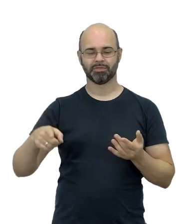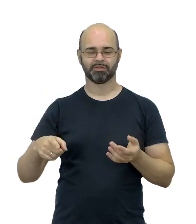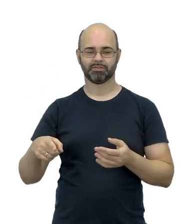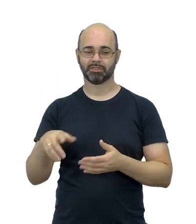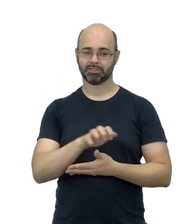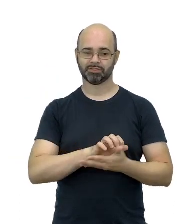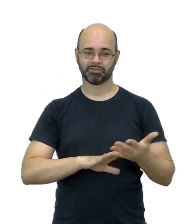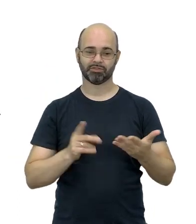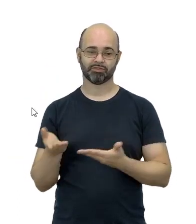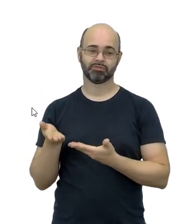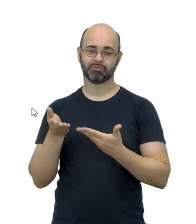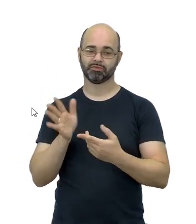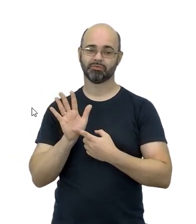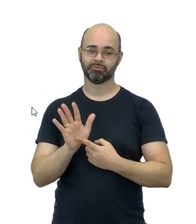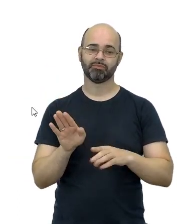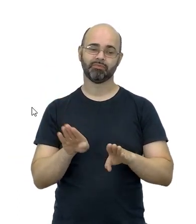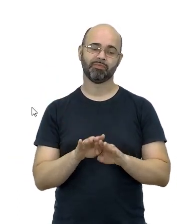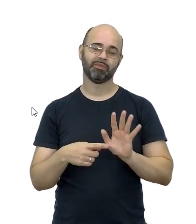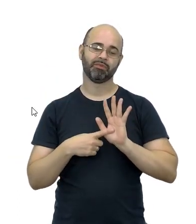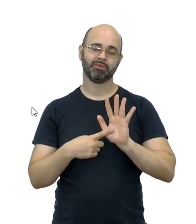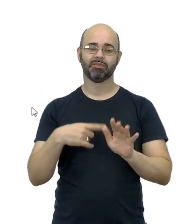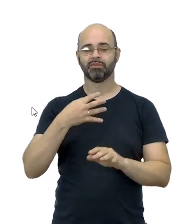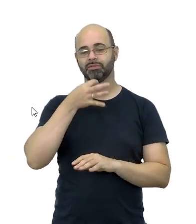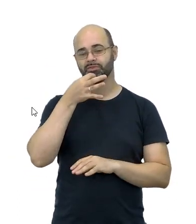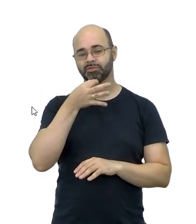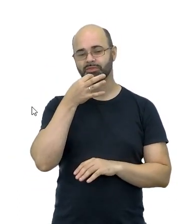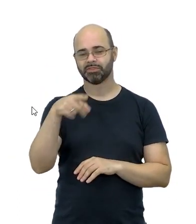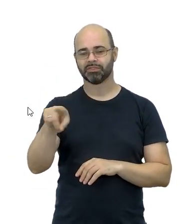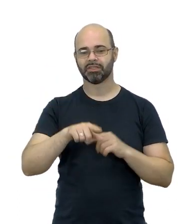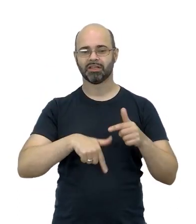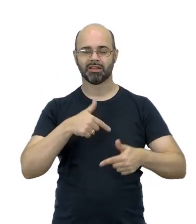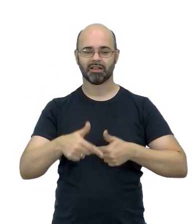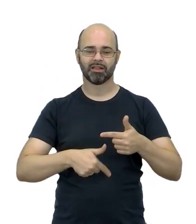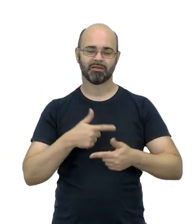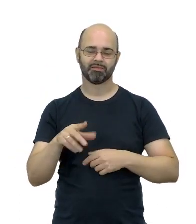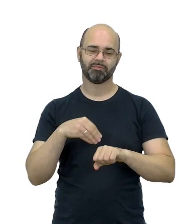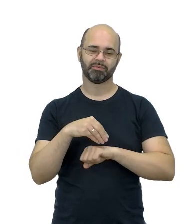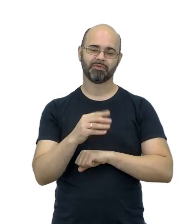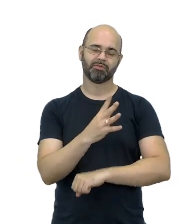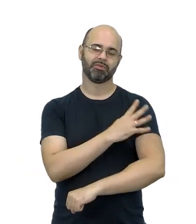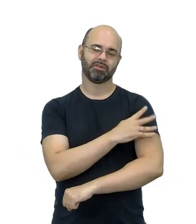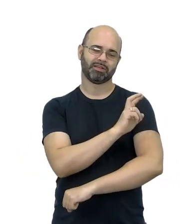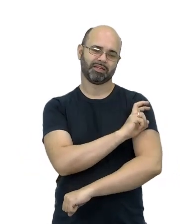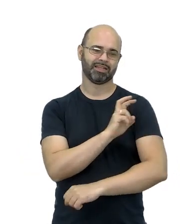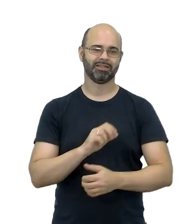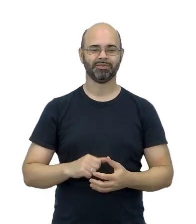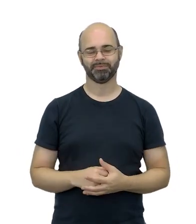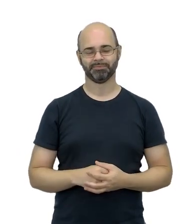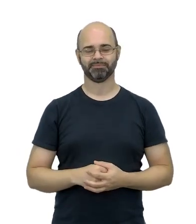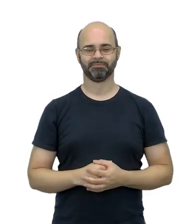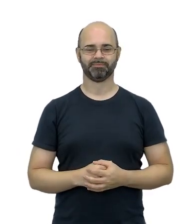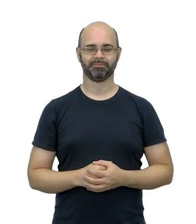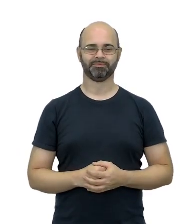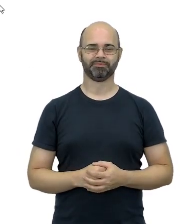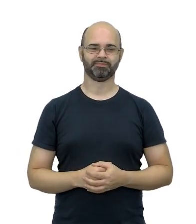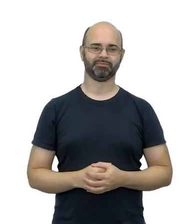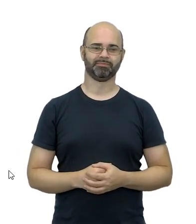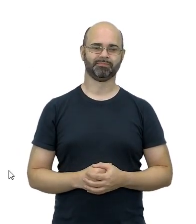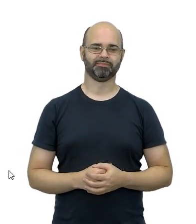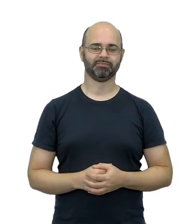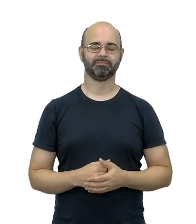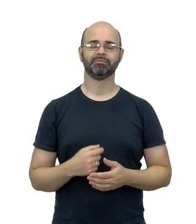atividades trouxeram e apresentamos uma sugestão para o trabalho aí com as pílulas do quarto e do quinto ano, tá? A gente